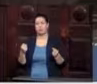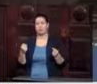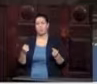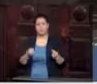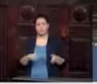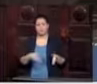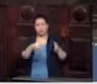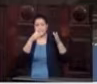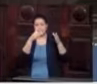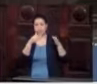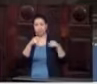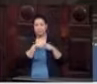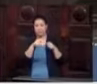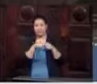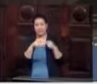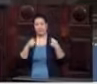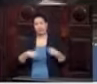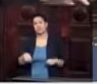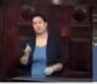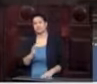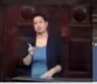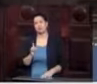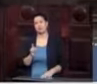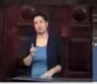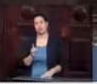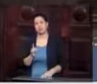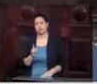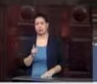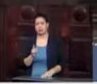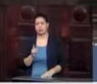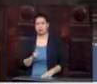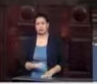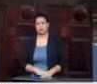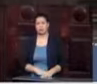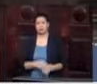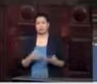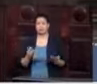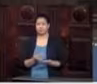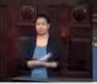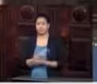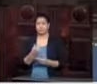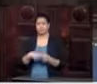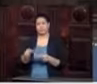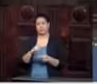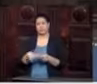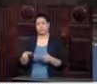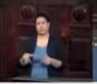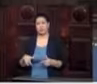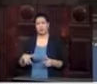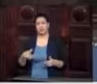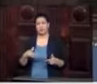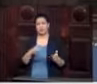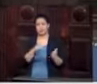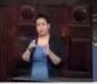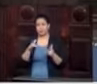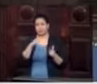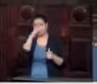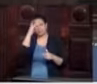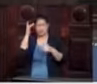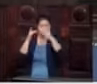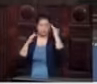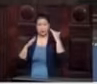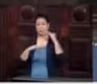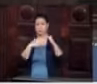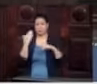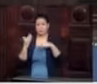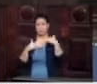desnecessário, indevido, os problemas surgiram. Bala perdida para cá, bala perdida para